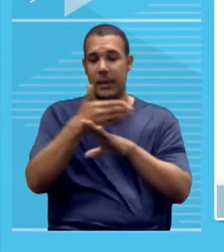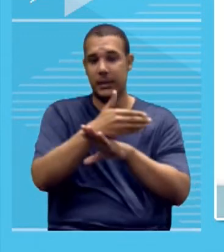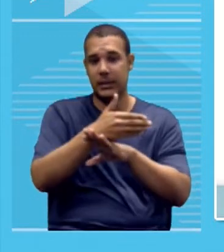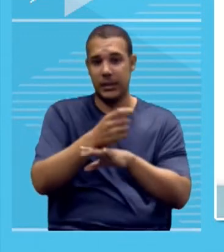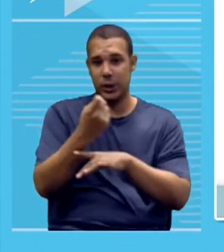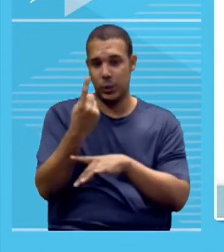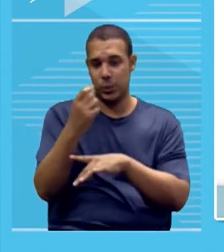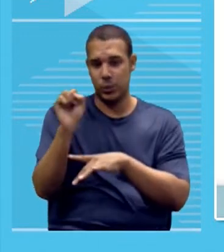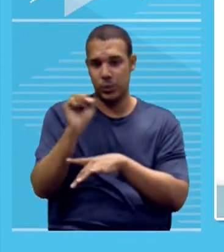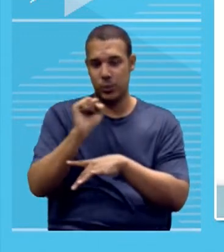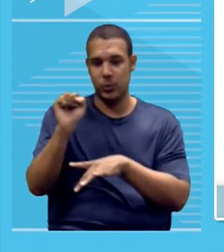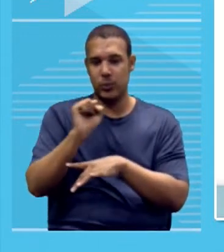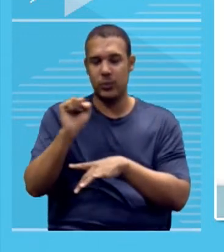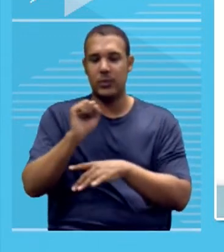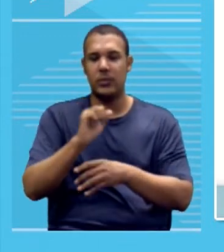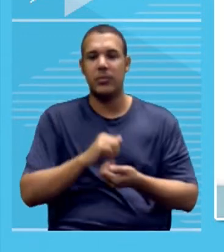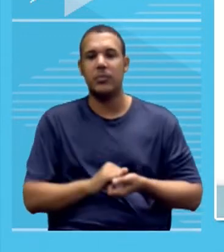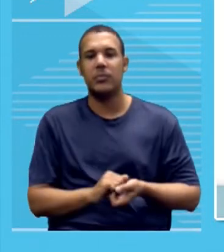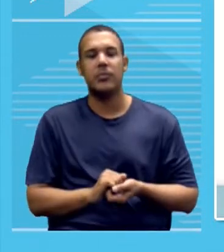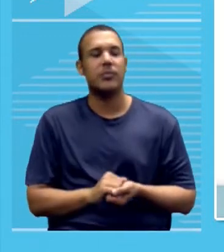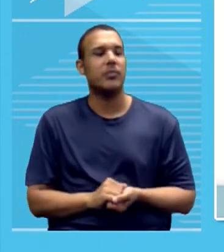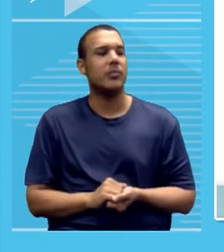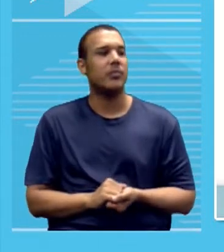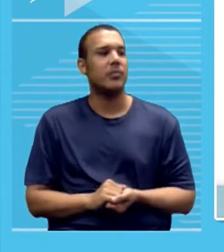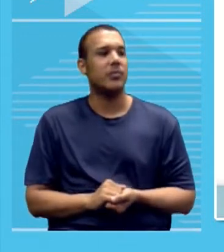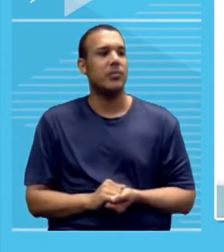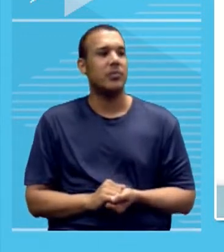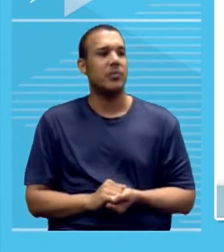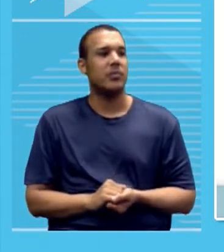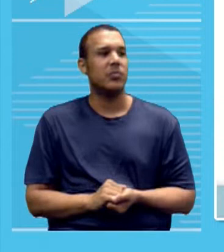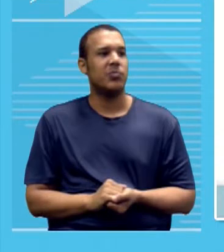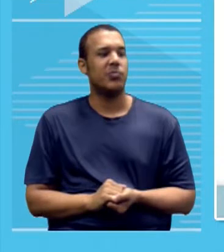ok? Essa quantidade aí. Um exemplo aqui para você.